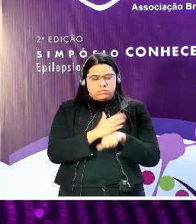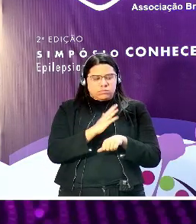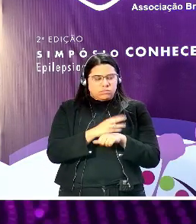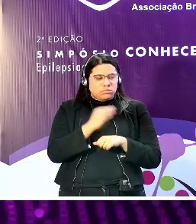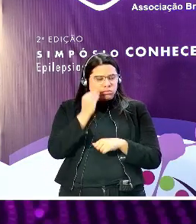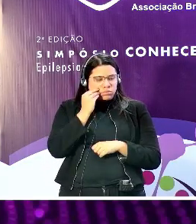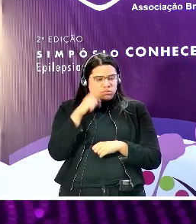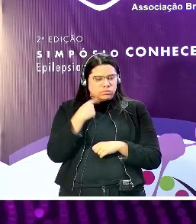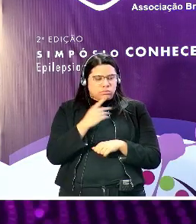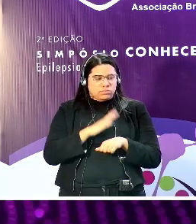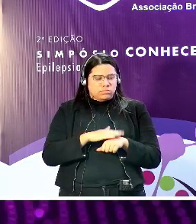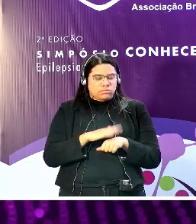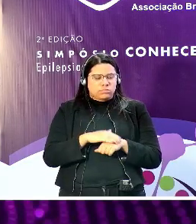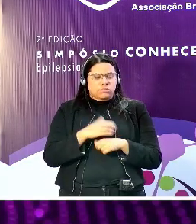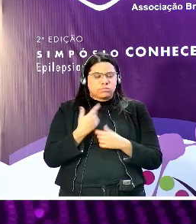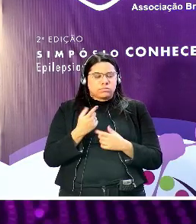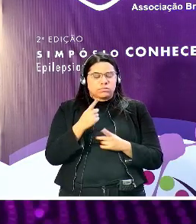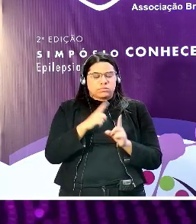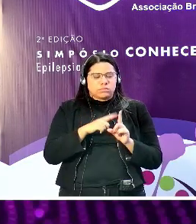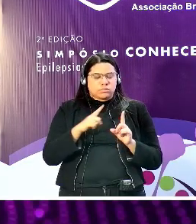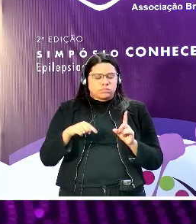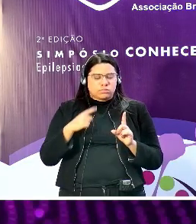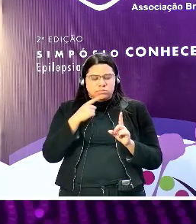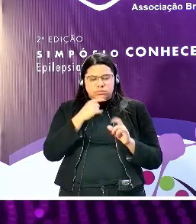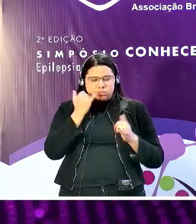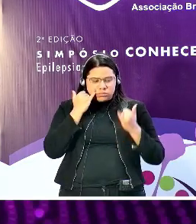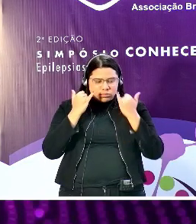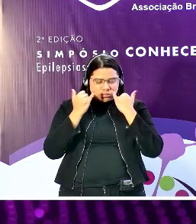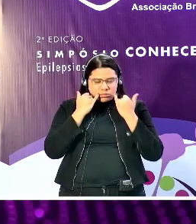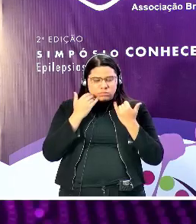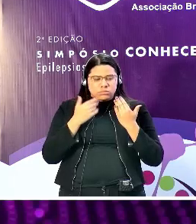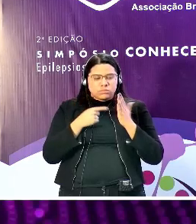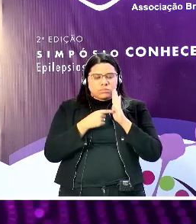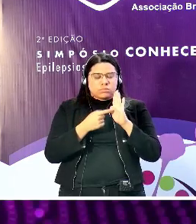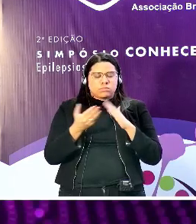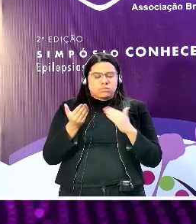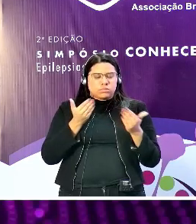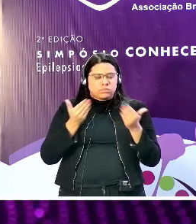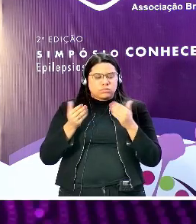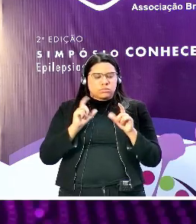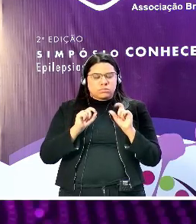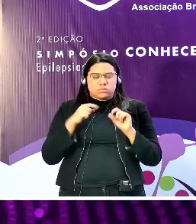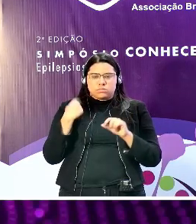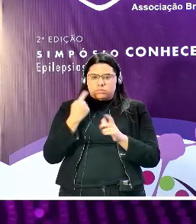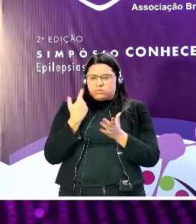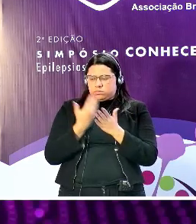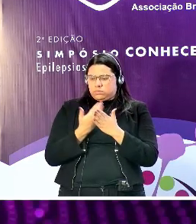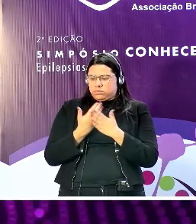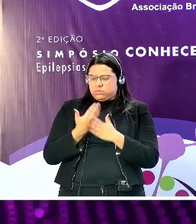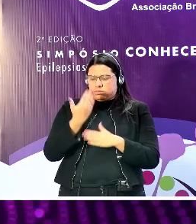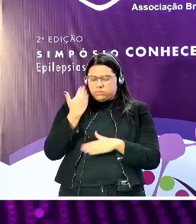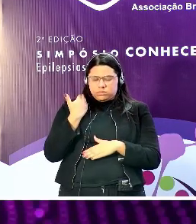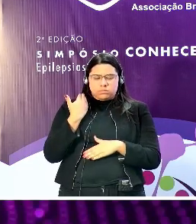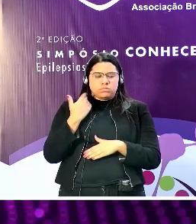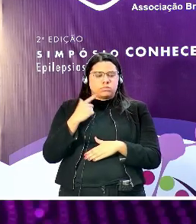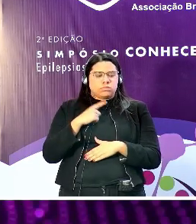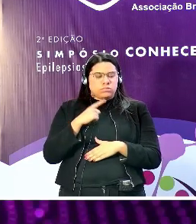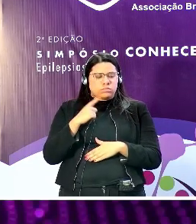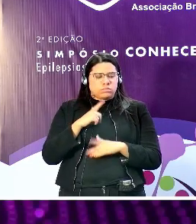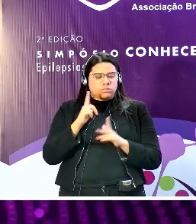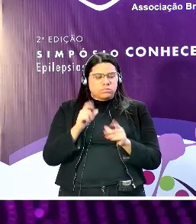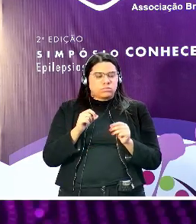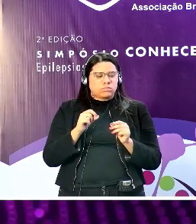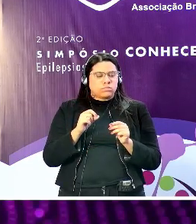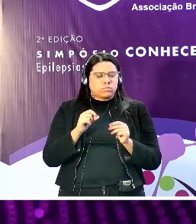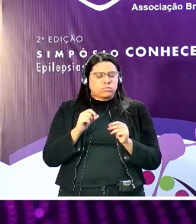passou. Esse dá um panorama do que a gente foi estudando. Esse era um coorte